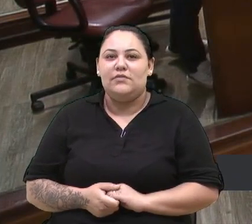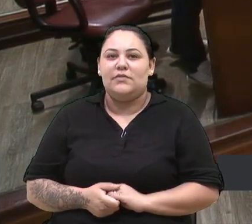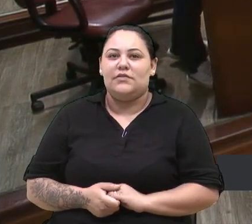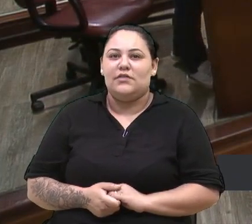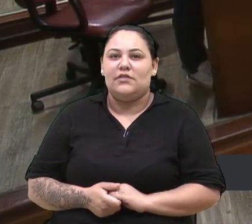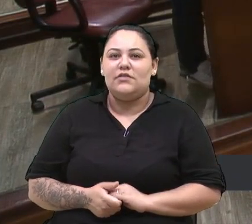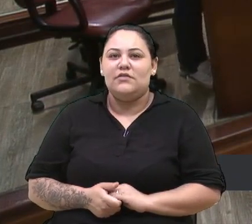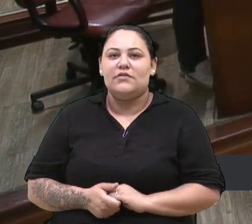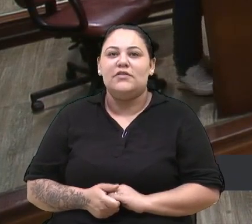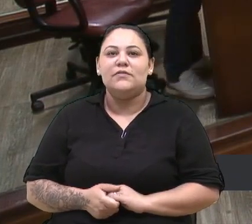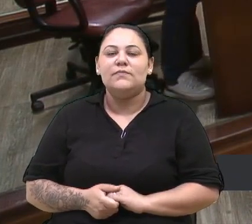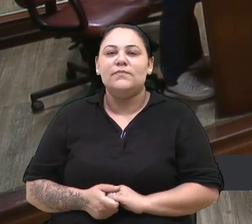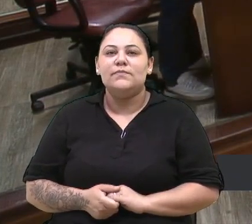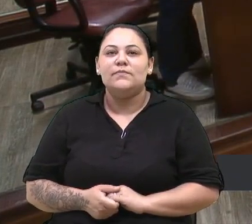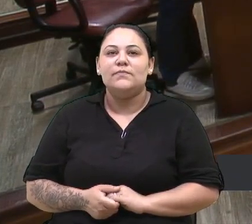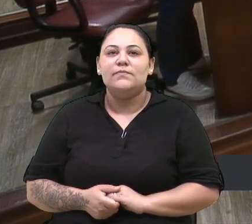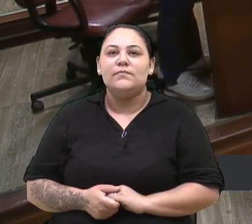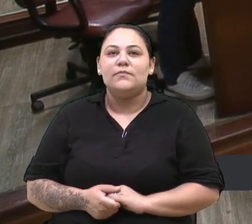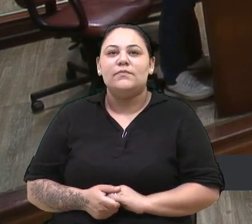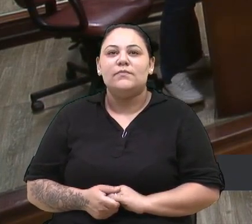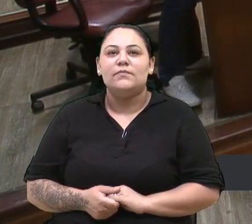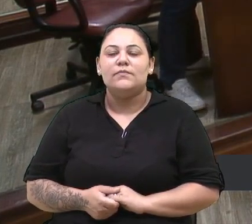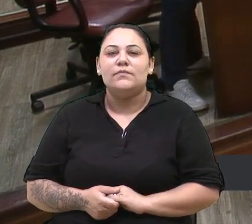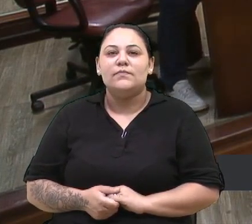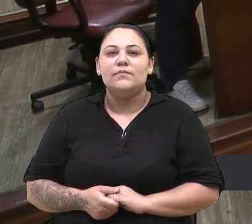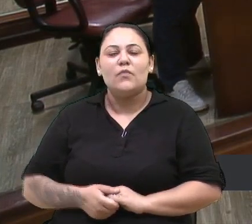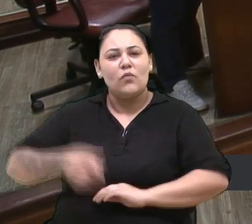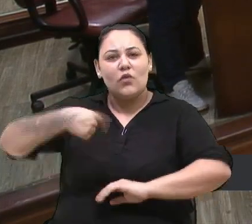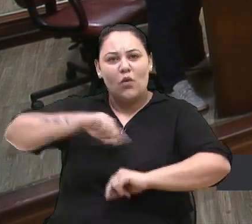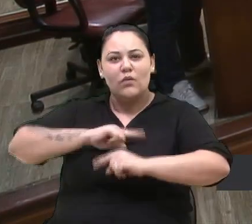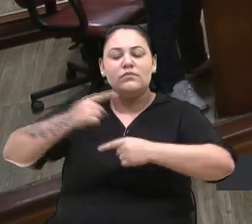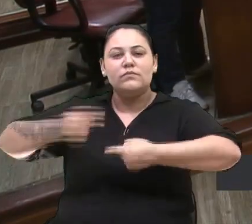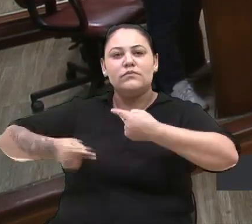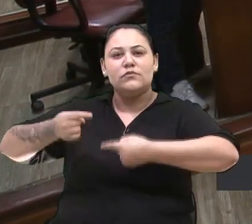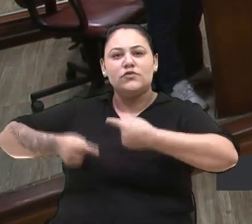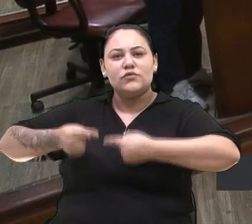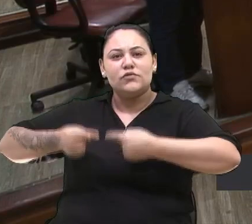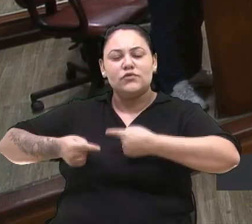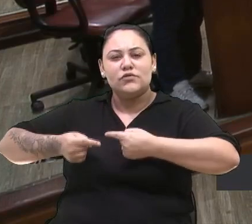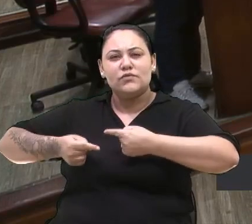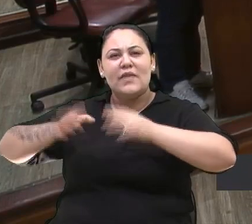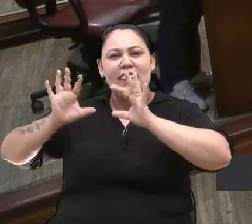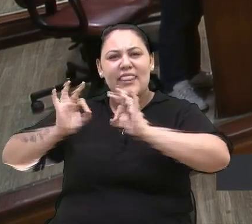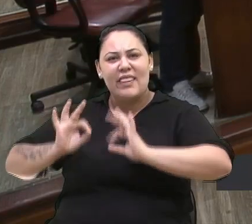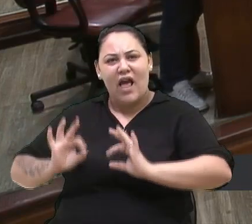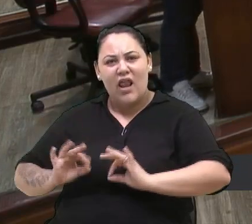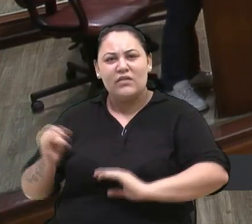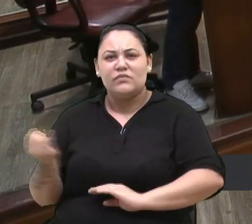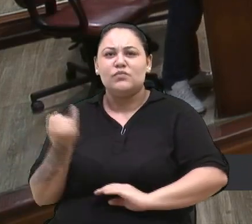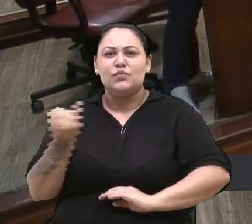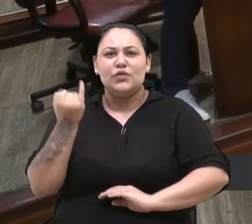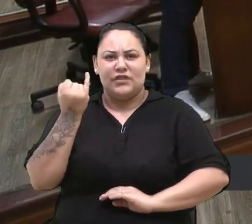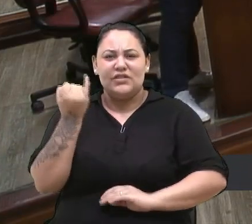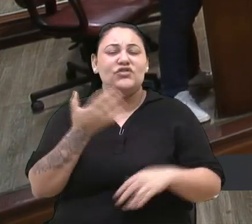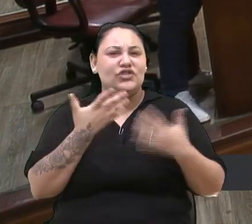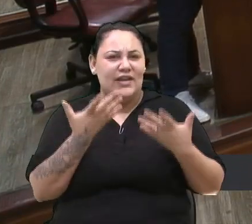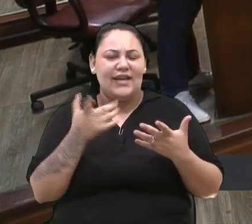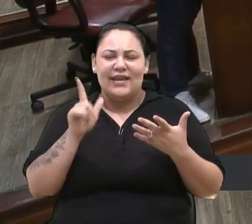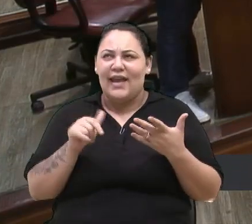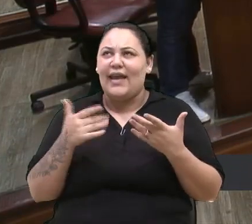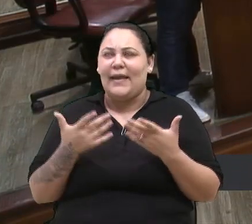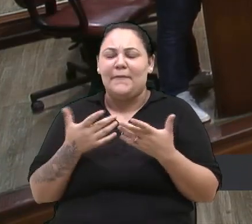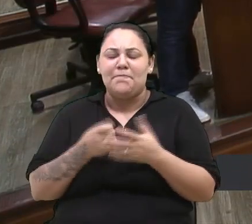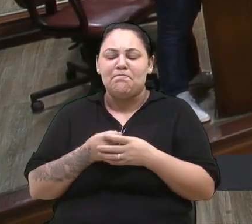Obrigado. A gente está discutindo uma questão importante, né, que é o direcionamento, então, de uma